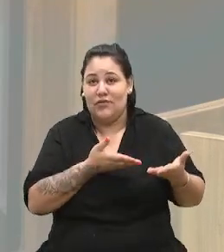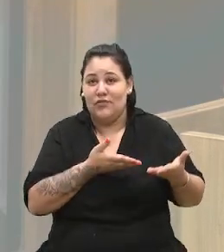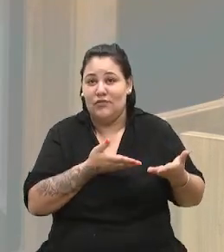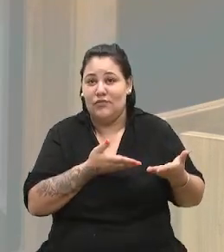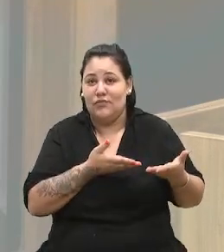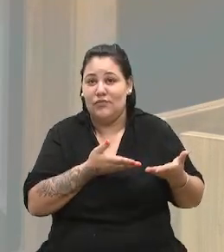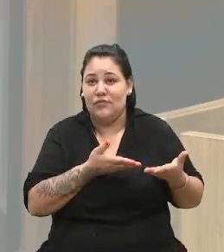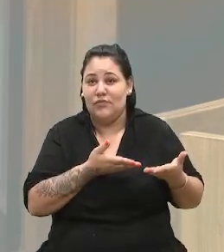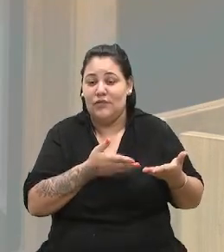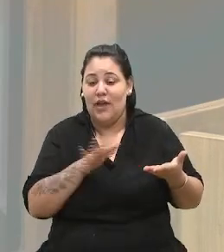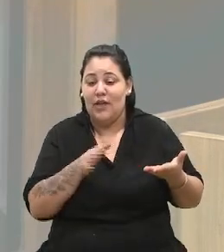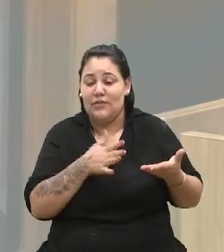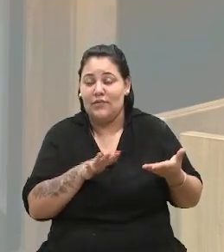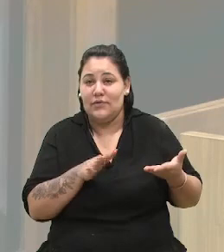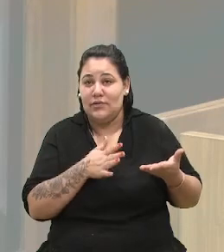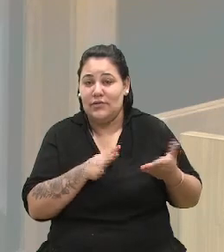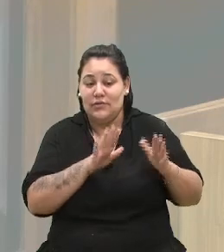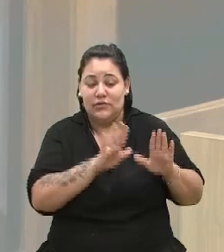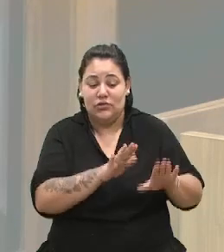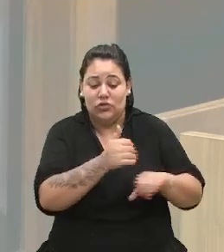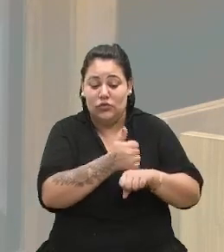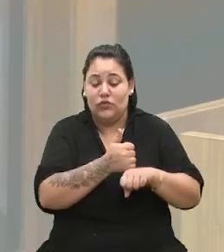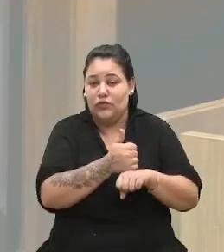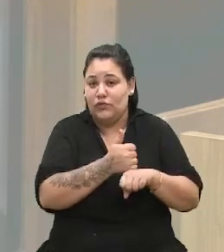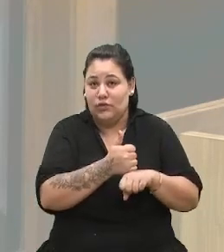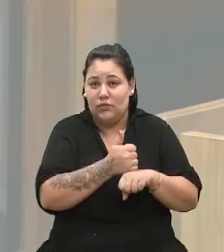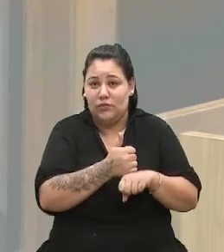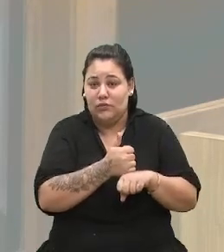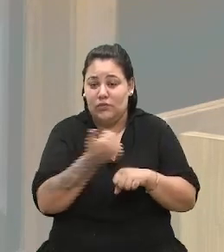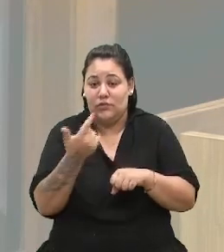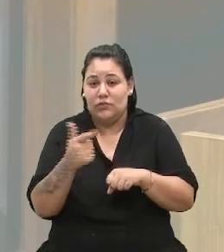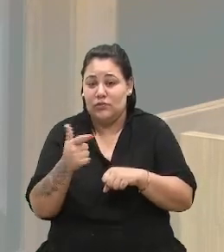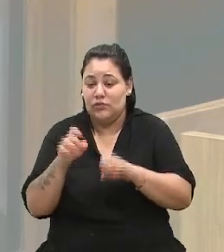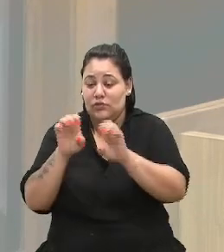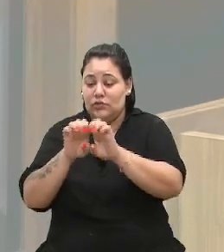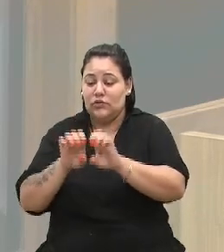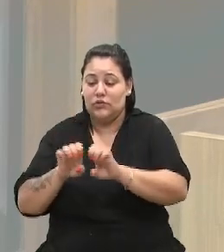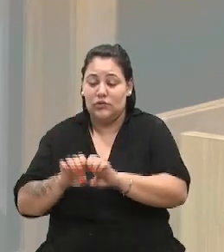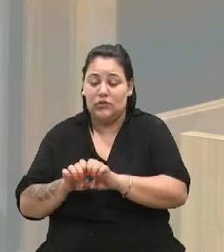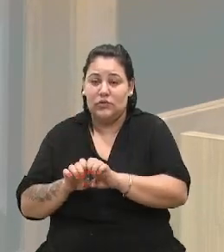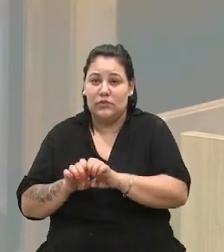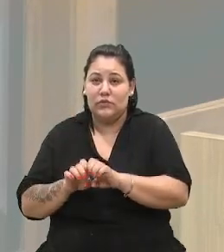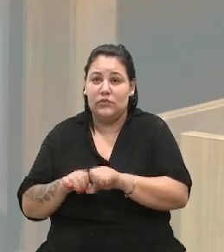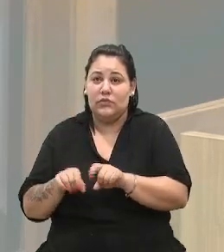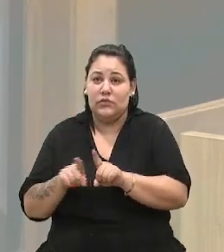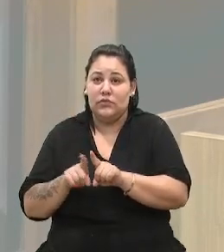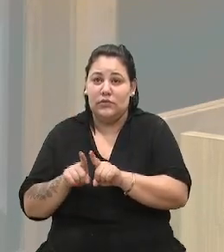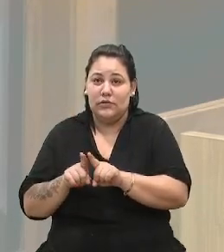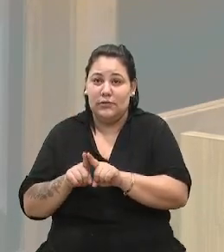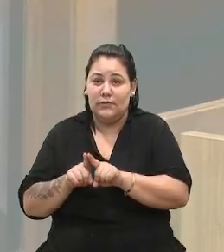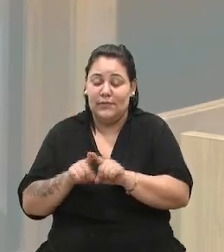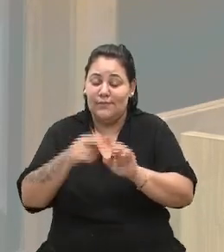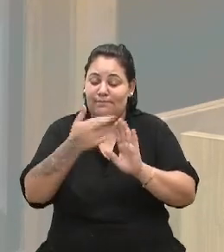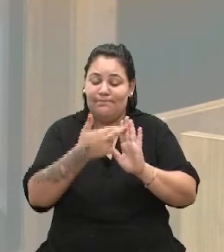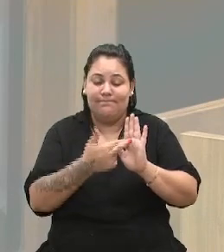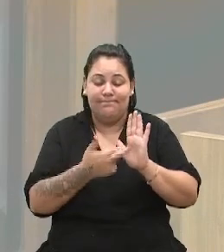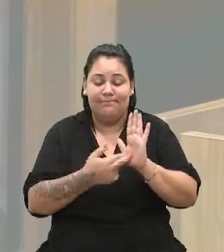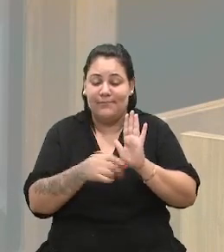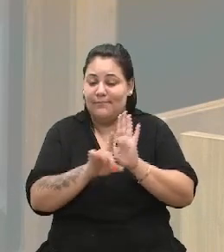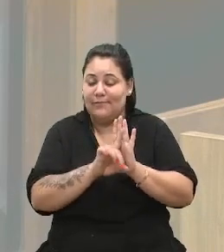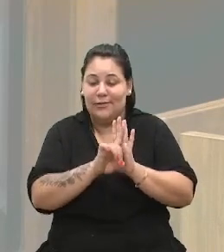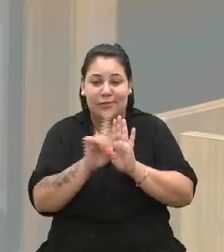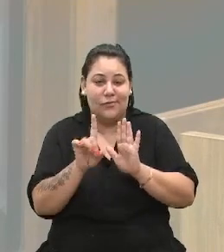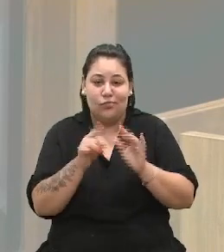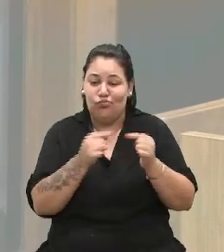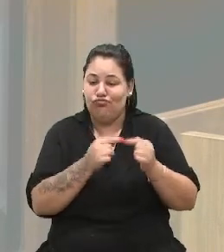lá, o profissional, sem estrutura de retaguarda. Muitas vezes a regulação não funciona de forma adequada. Olha, atendi